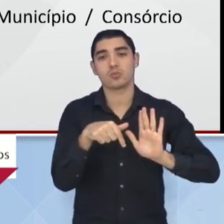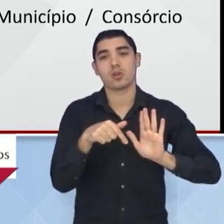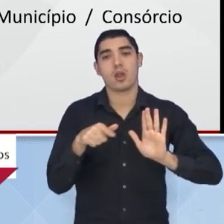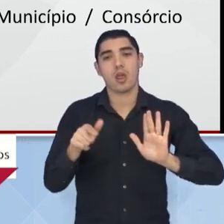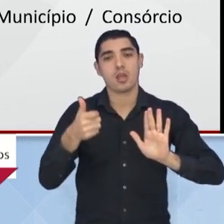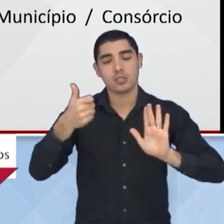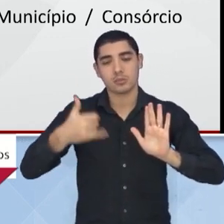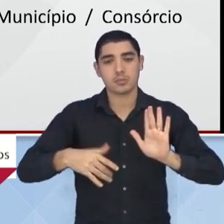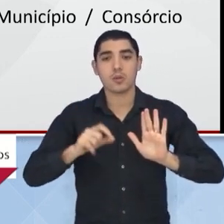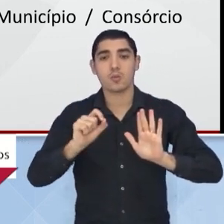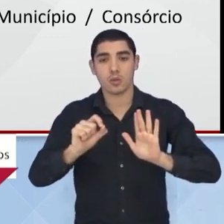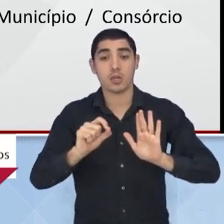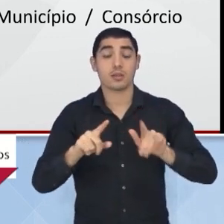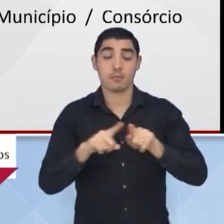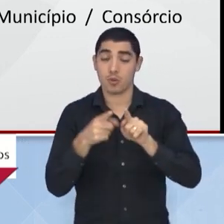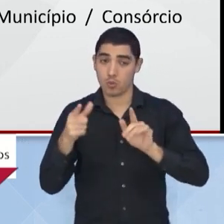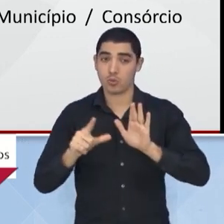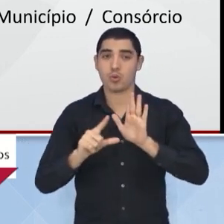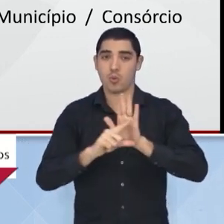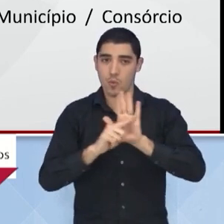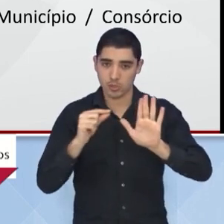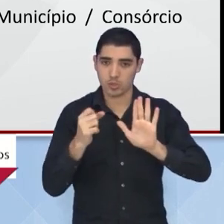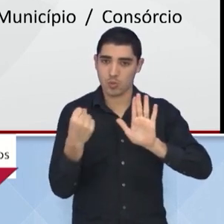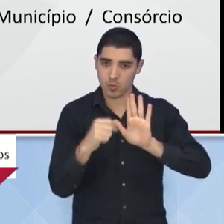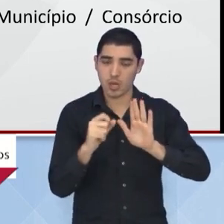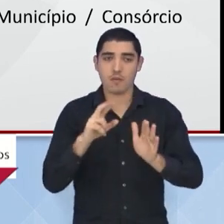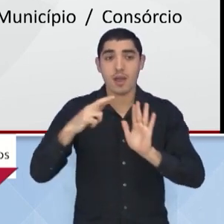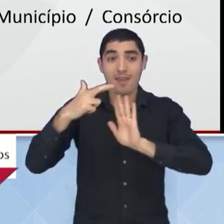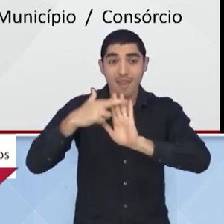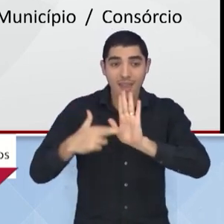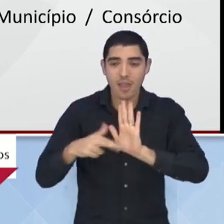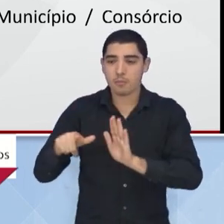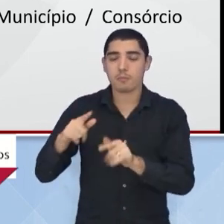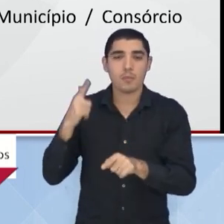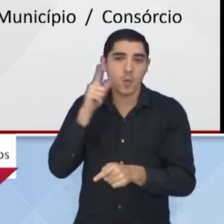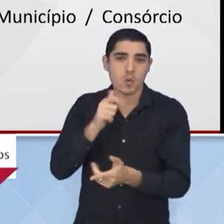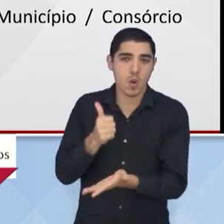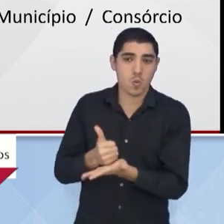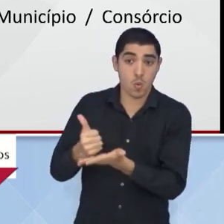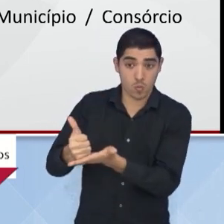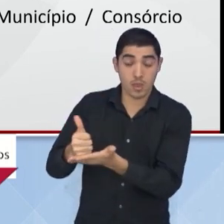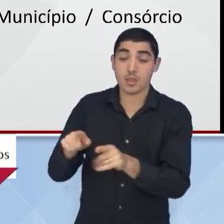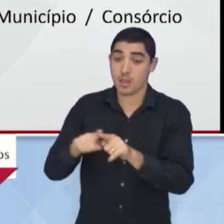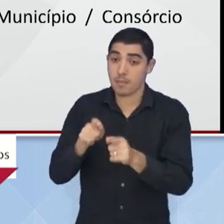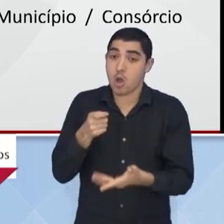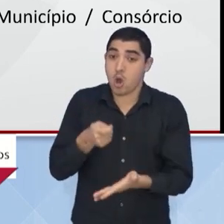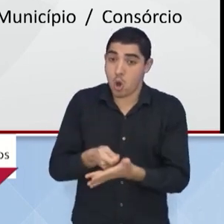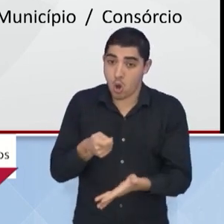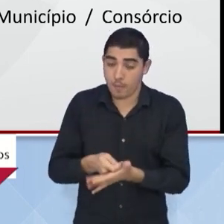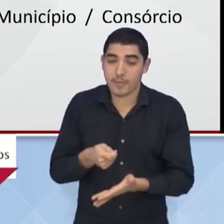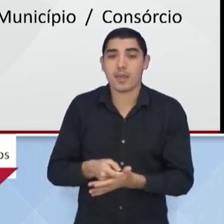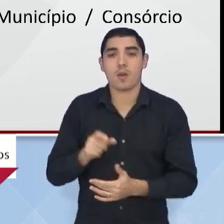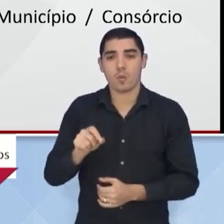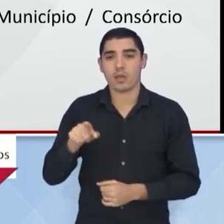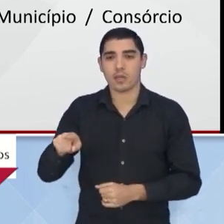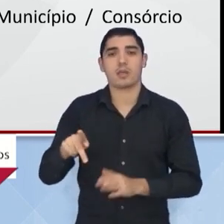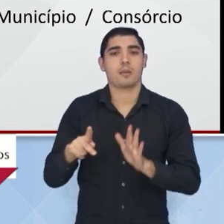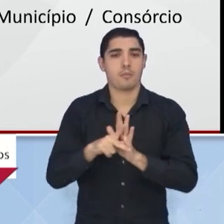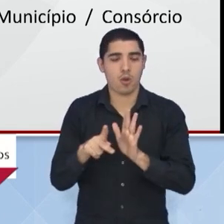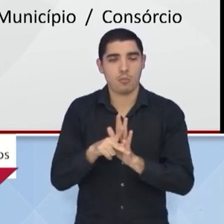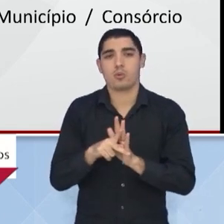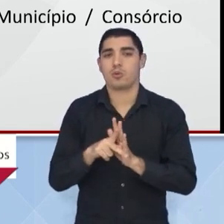no Cap do artigo oavo que são as regras do agente de contratação também tem obrigatoriedade de realização da licitação da forma eletrônica estão